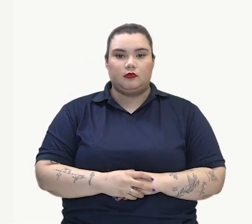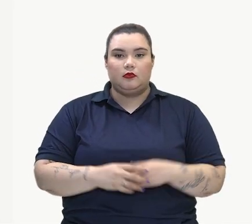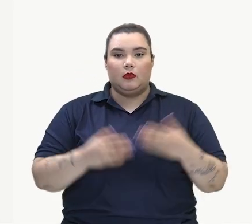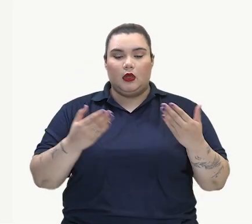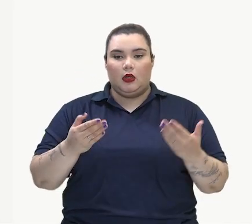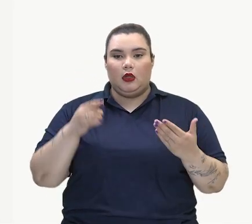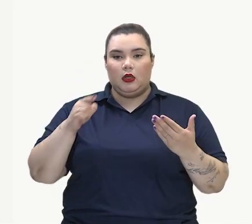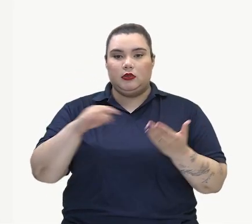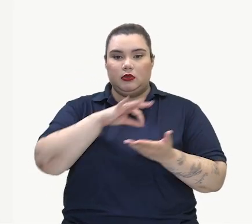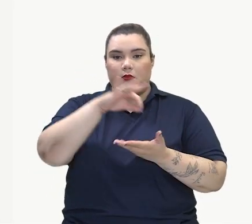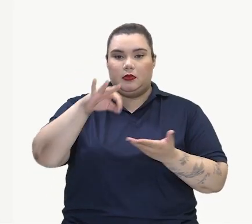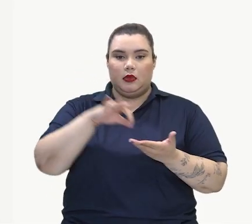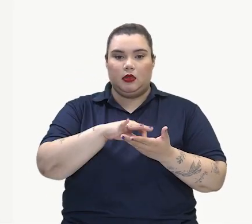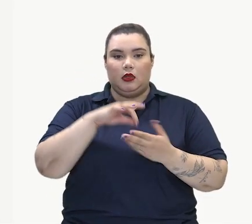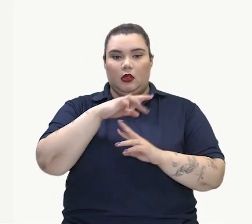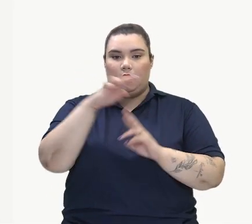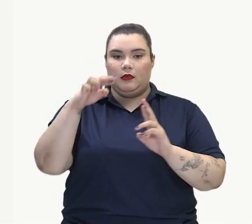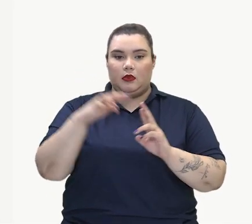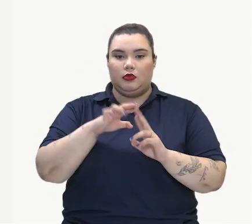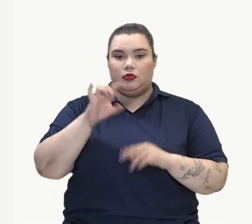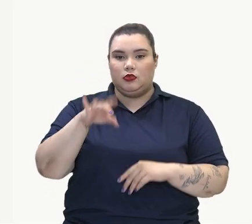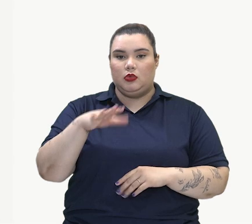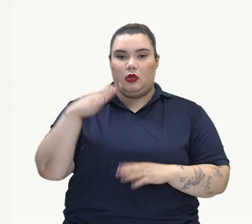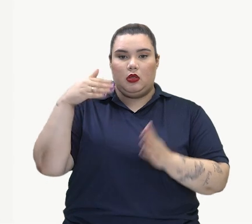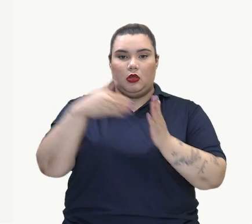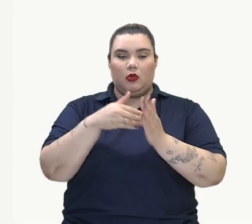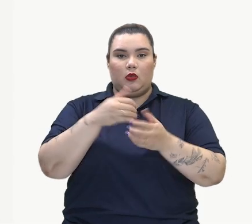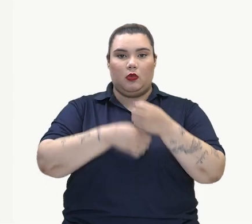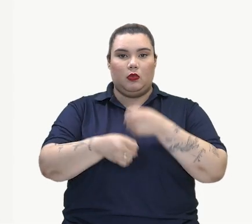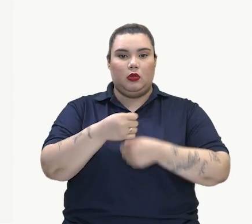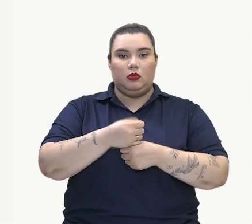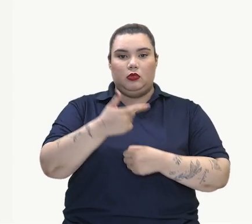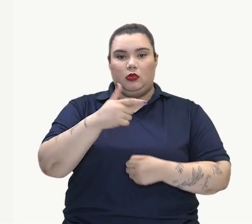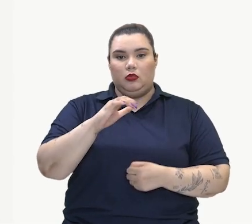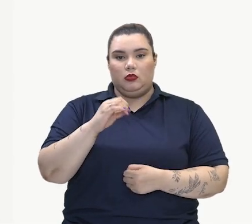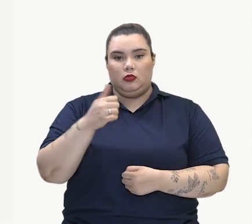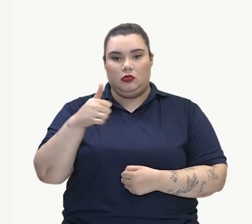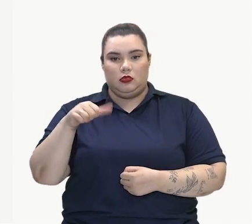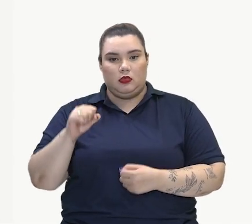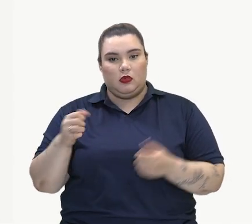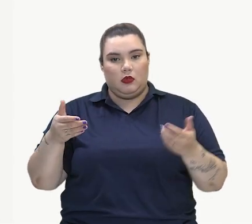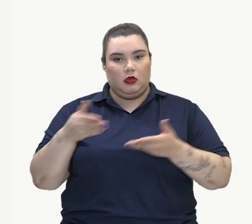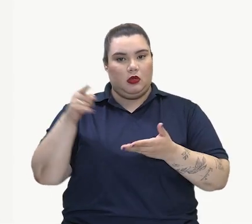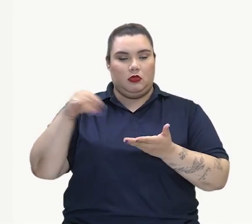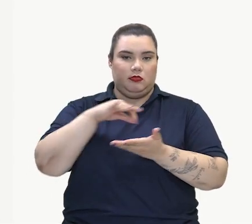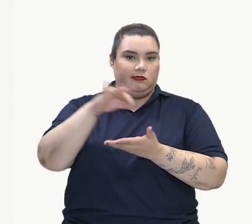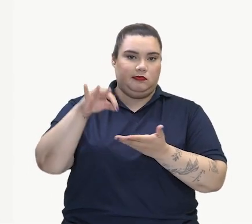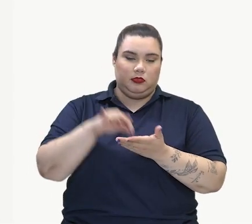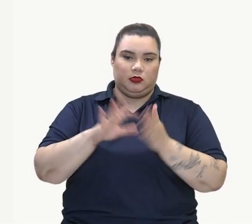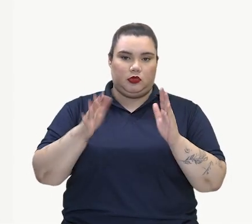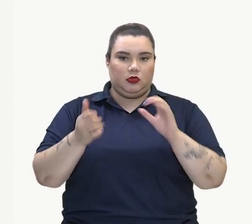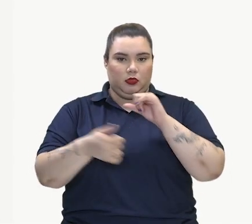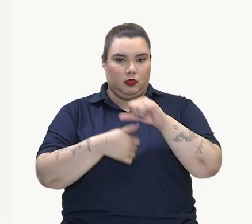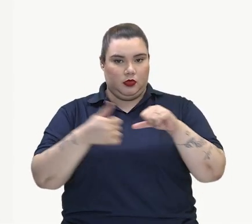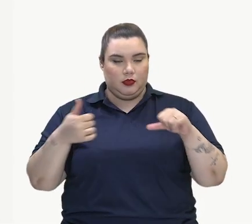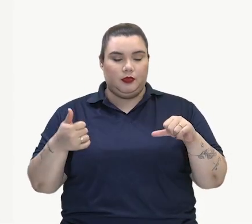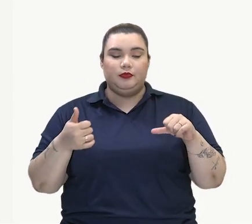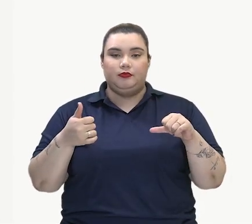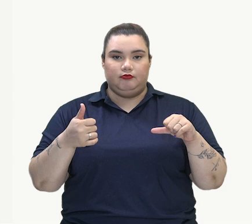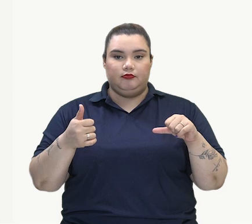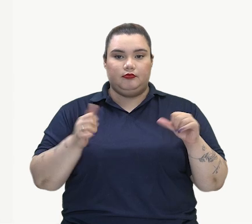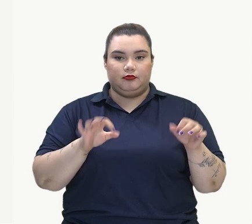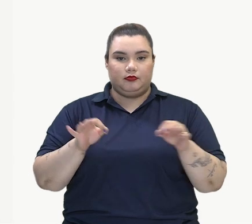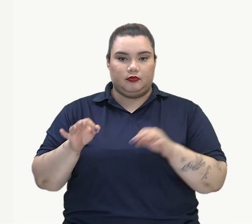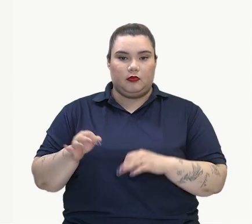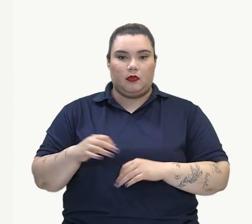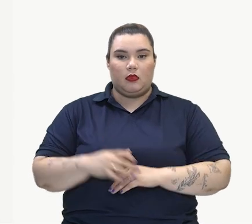mapa se refere ao desmatamento apenas até o ano de 2018. Então, atualmente, esse mapa já teve alterações. Essa é